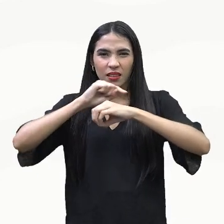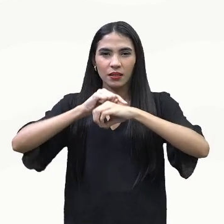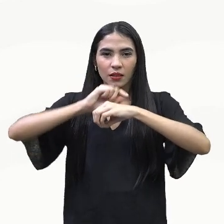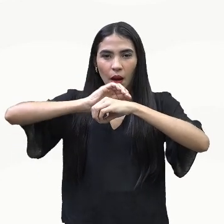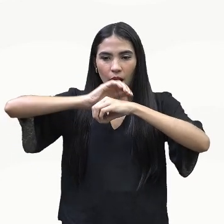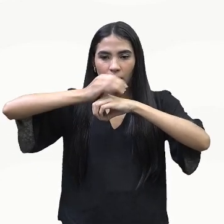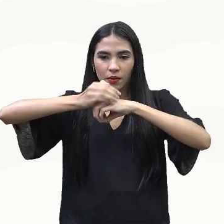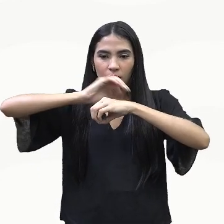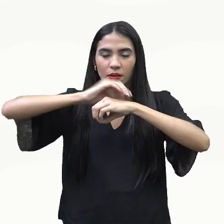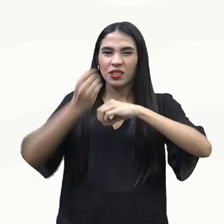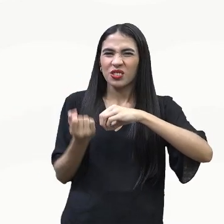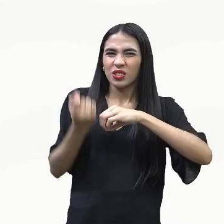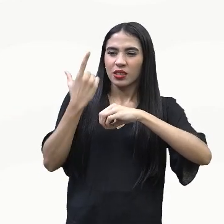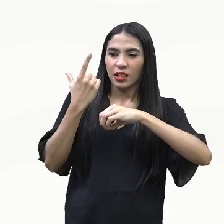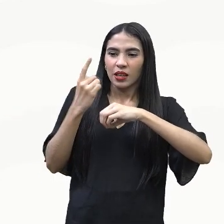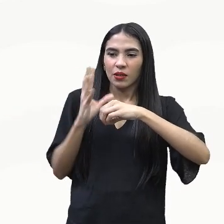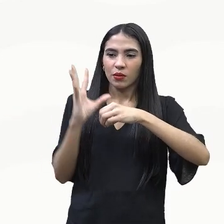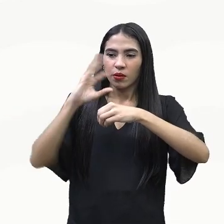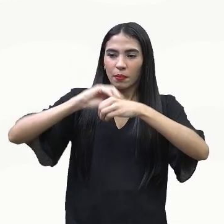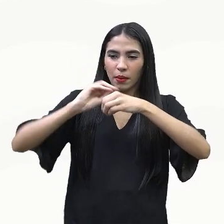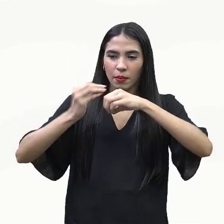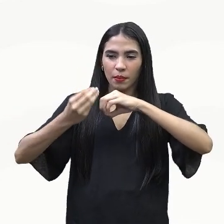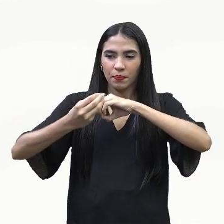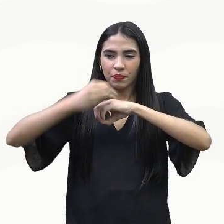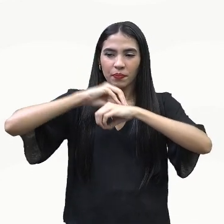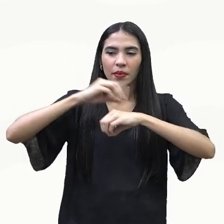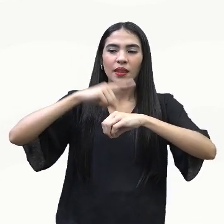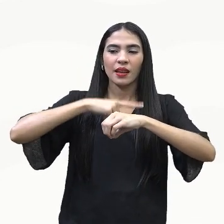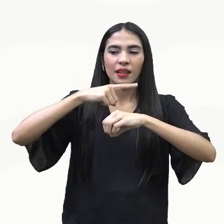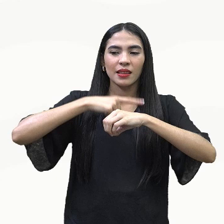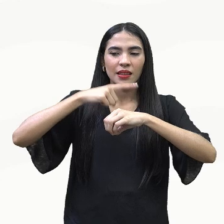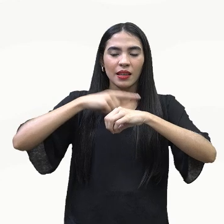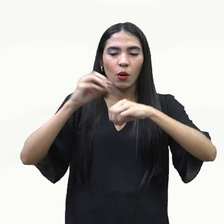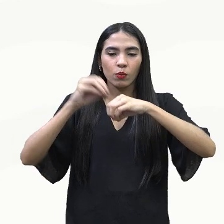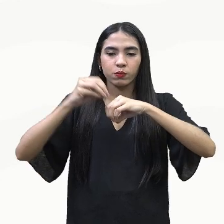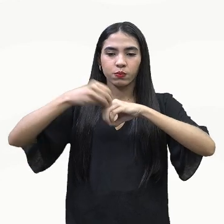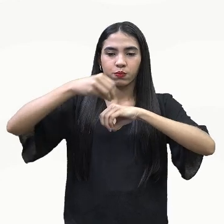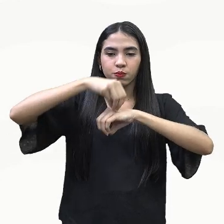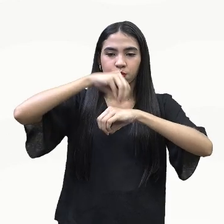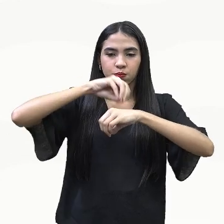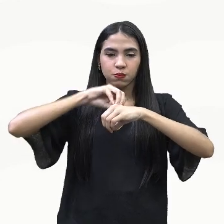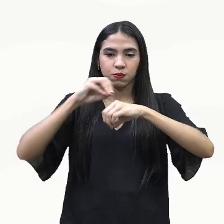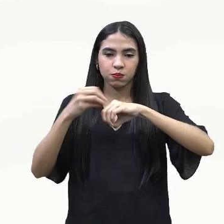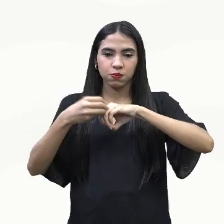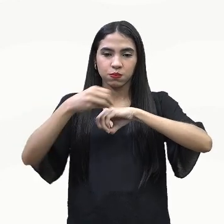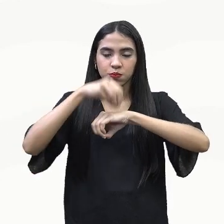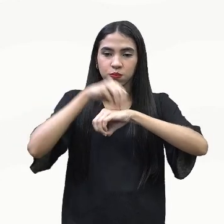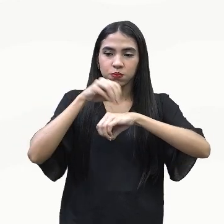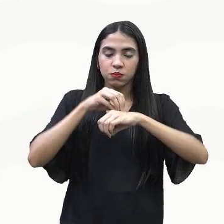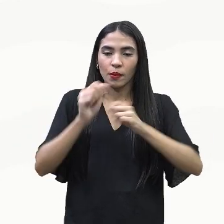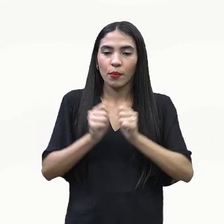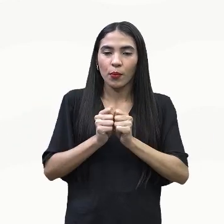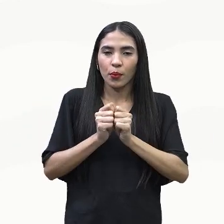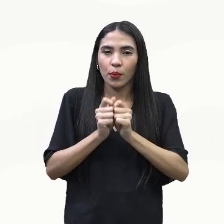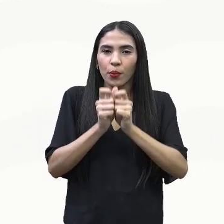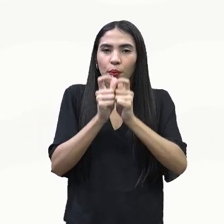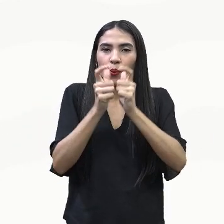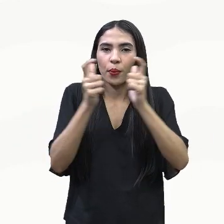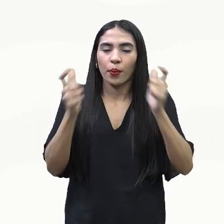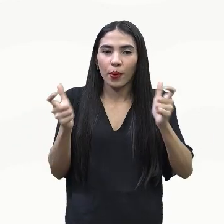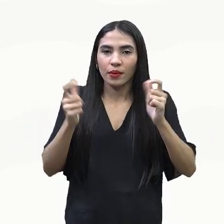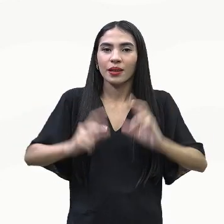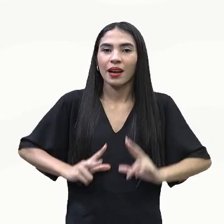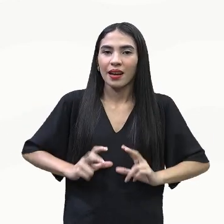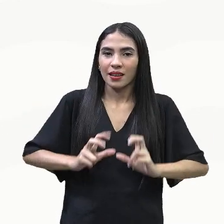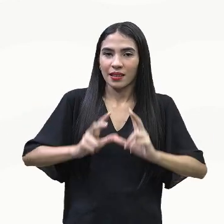massa anormal aqui, e essa massa foi se avolumando, e isso daí vai se transformar em quê mesmo? Num